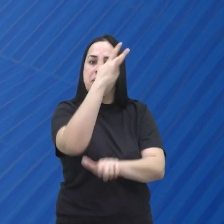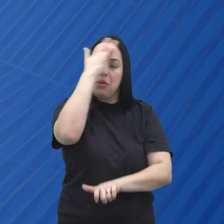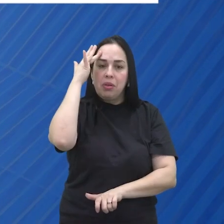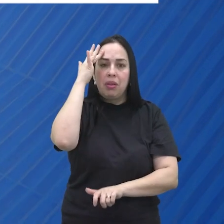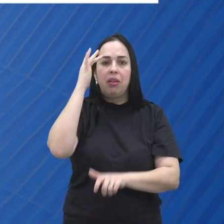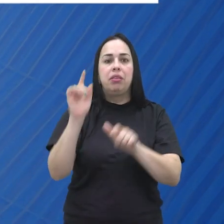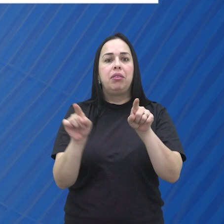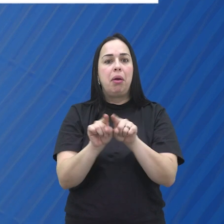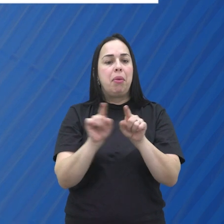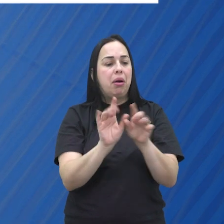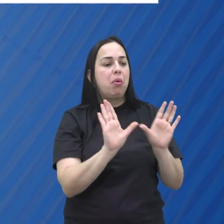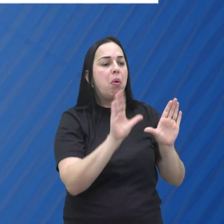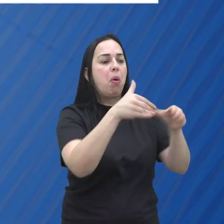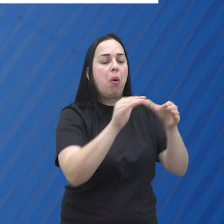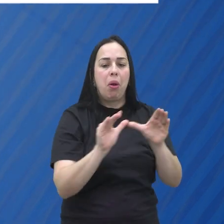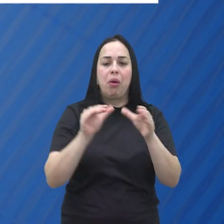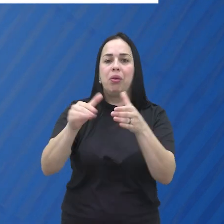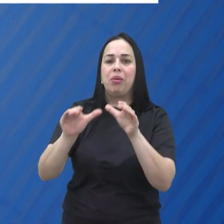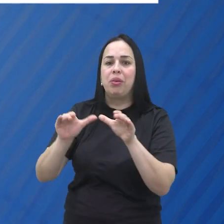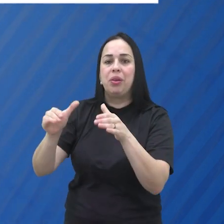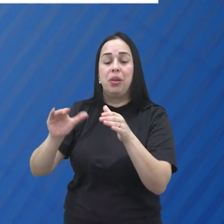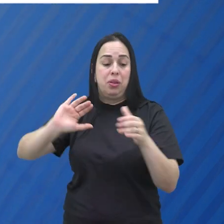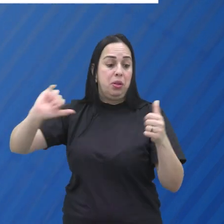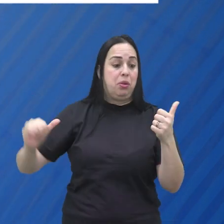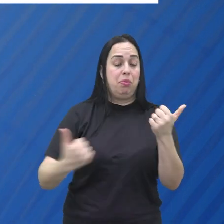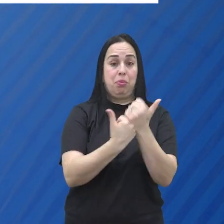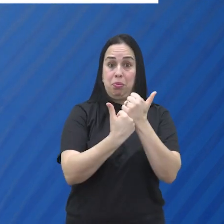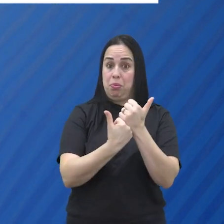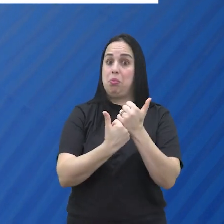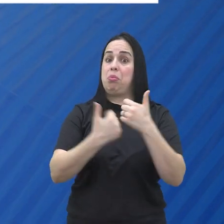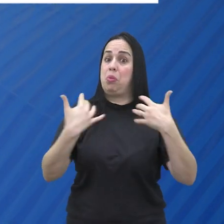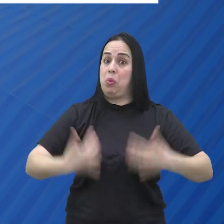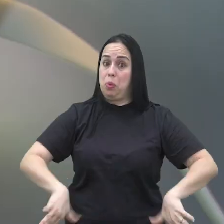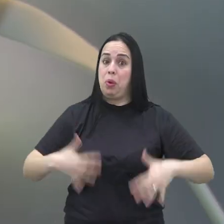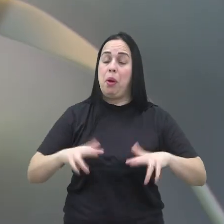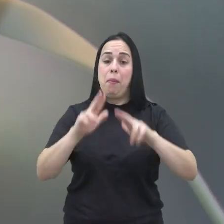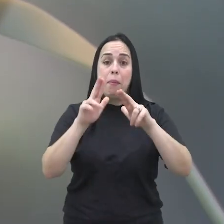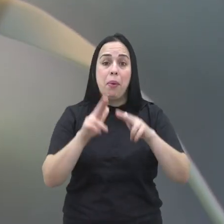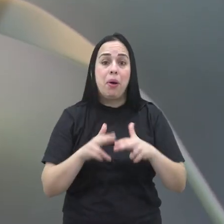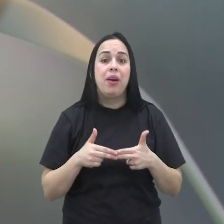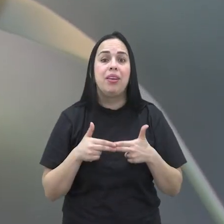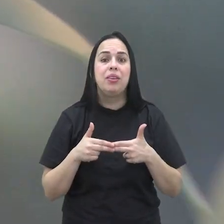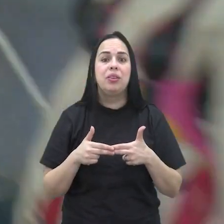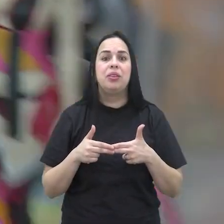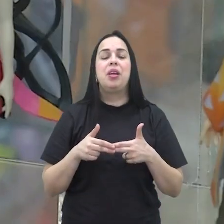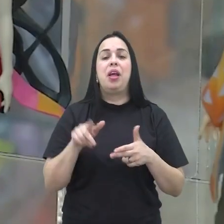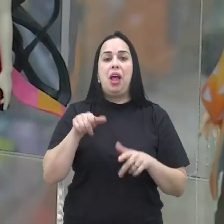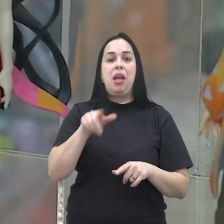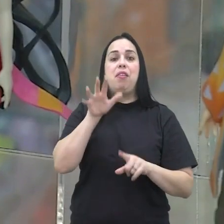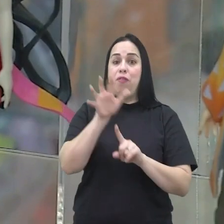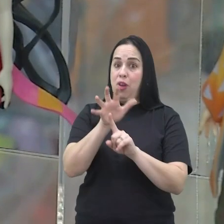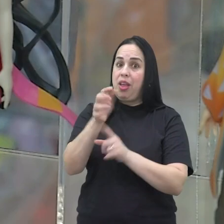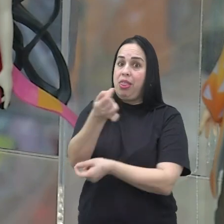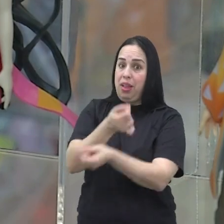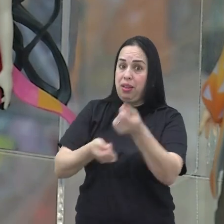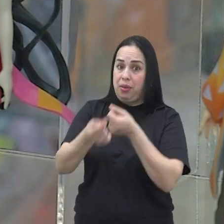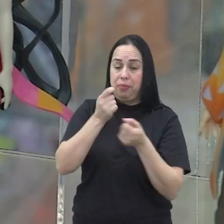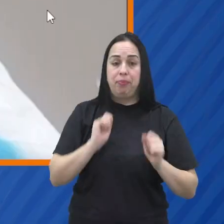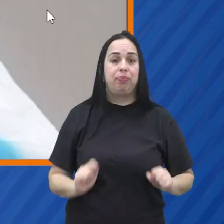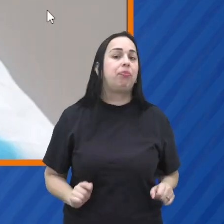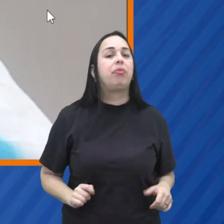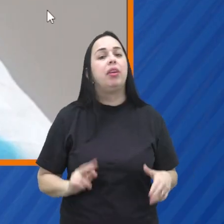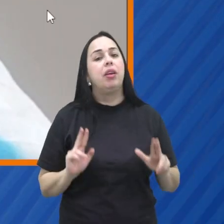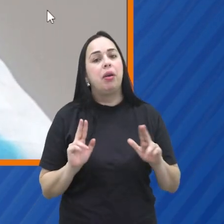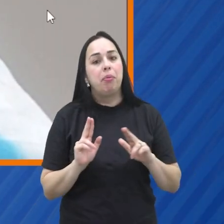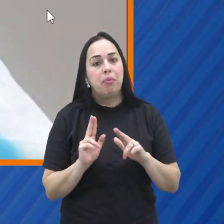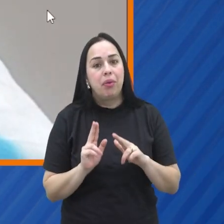pessoas, além de criar comunidades e redes de apoio em torno desses temas. Isso sem contar o impacto econômico.